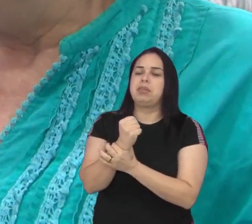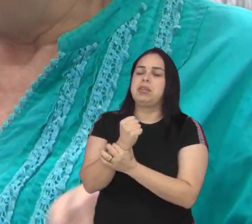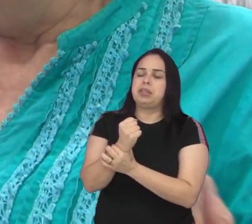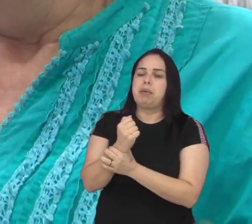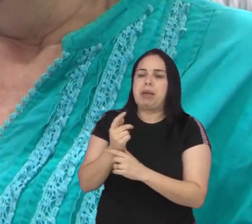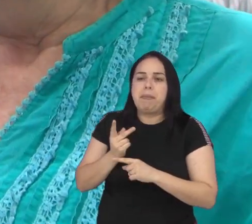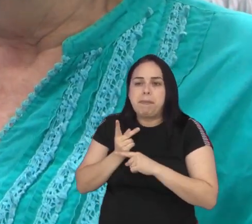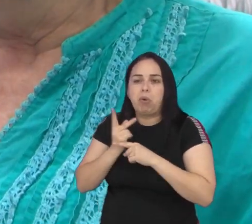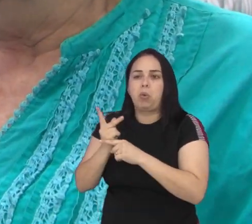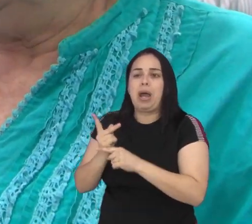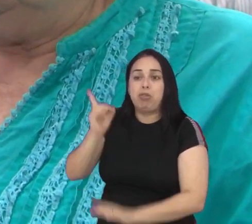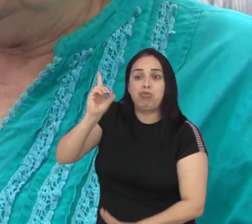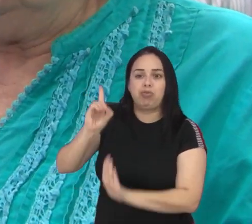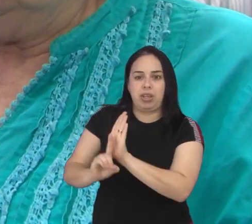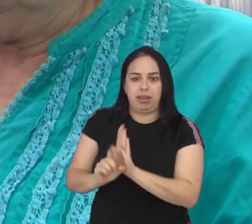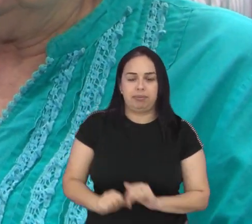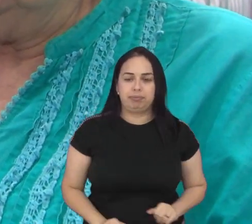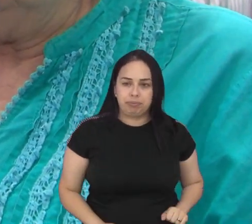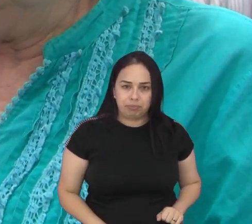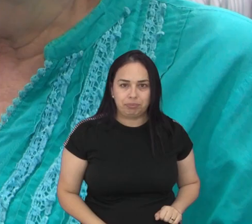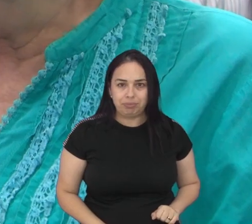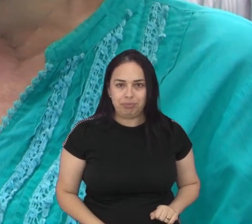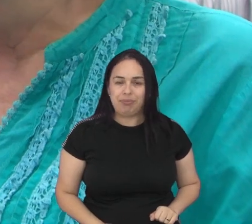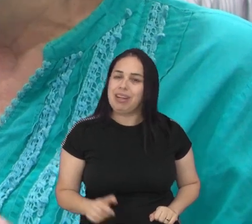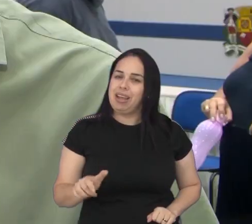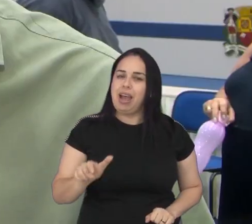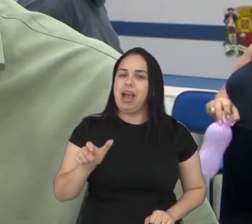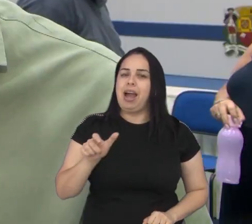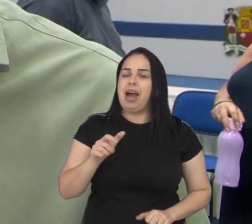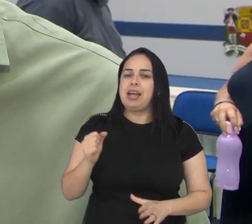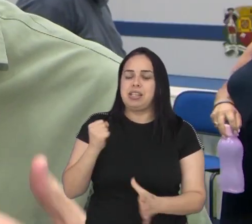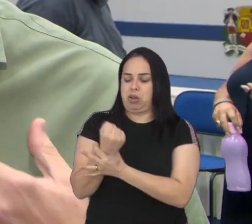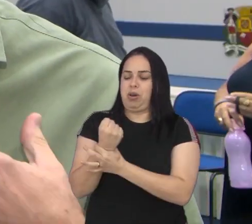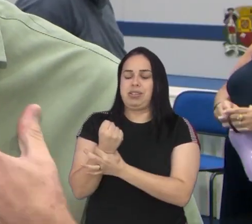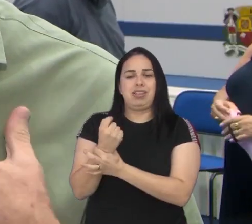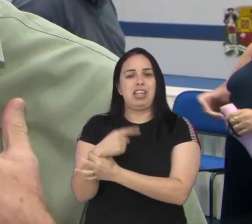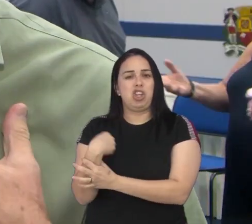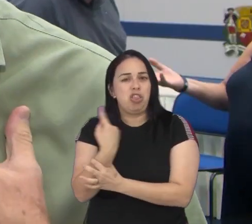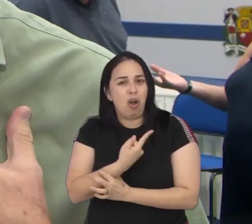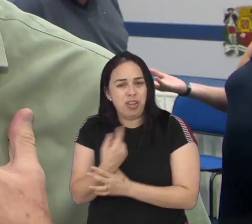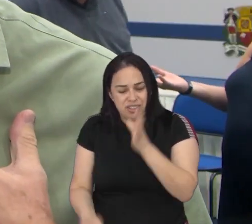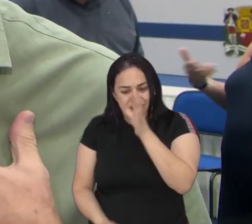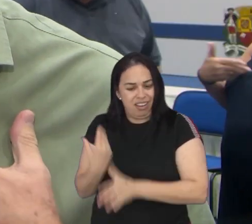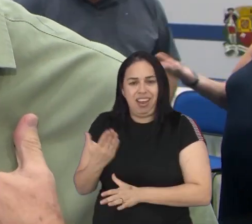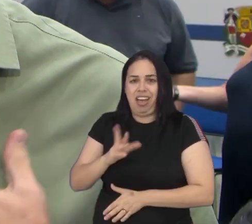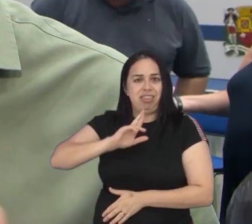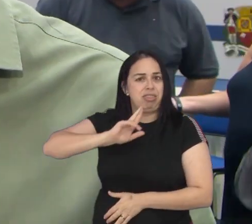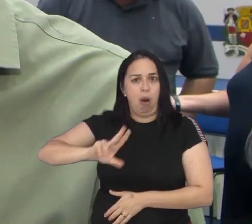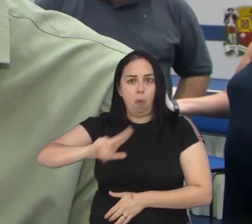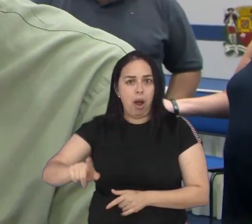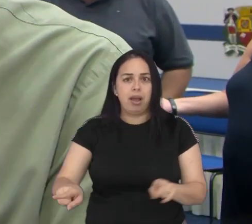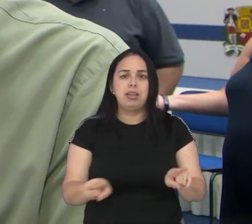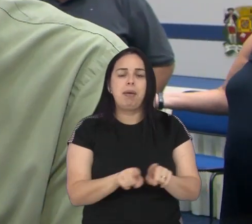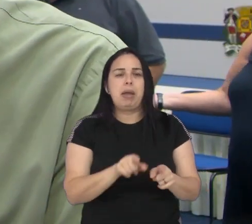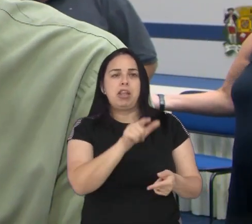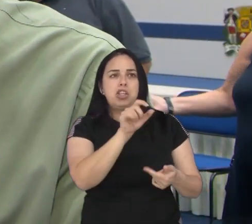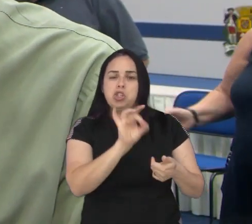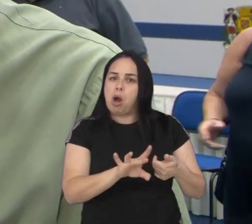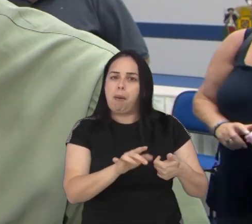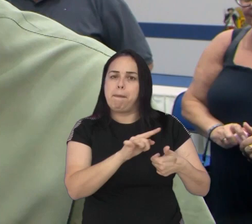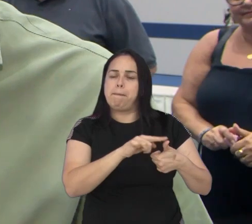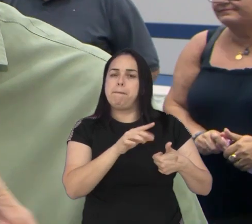mais os seus instrumentos para se defender. A segurança não somos só nós, os vereadores,